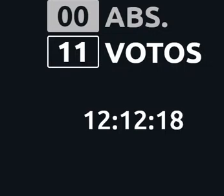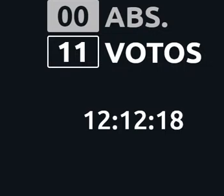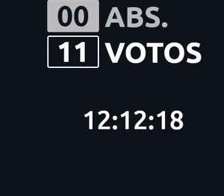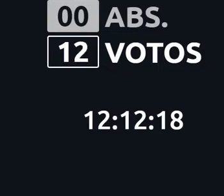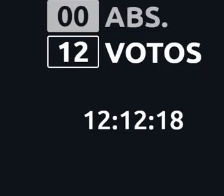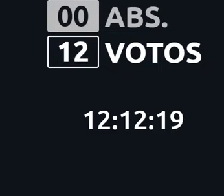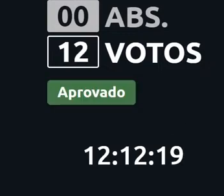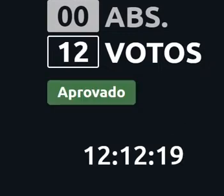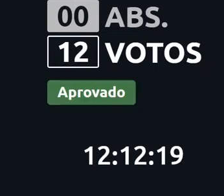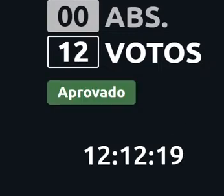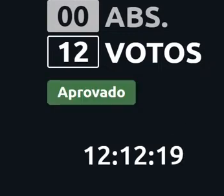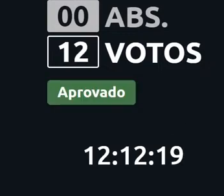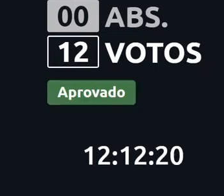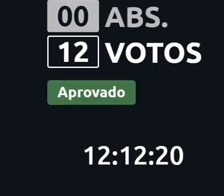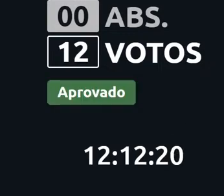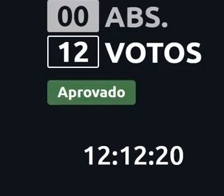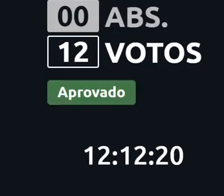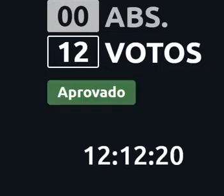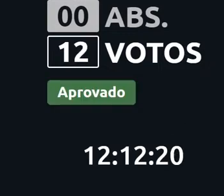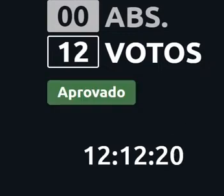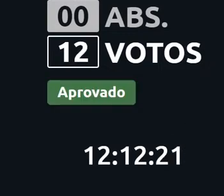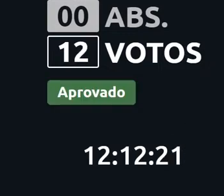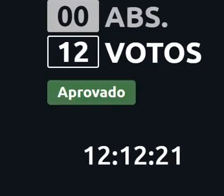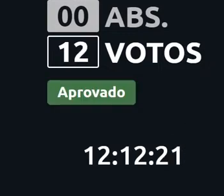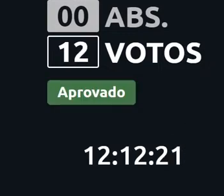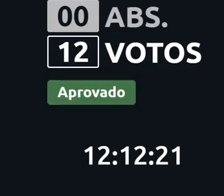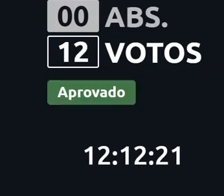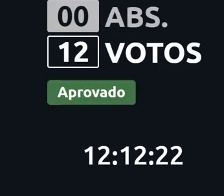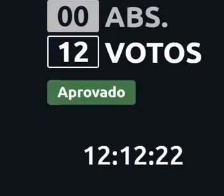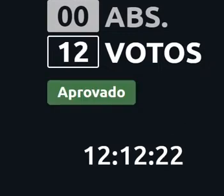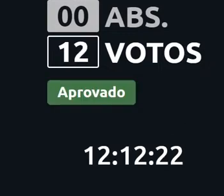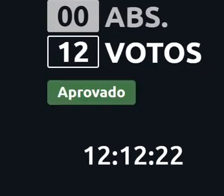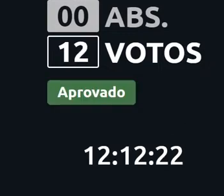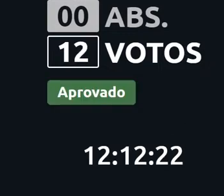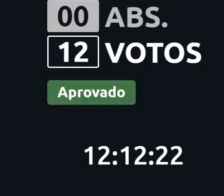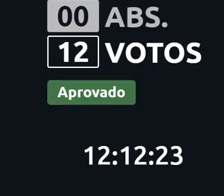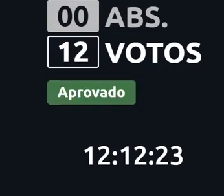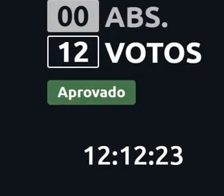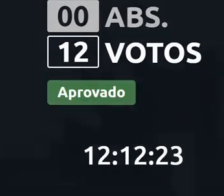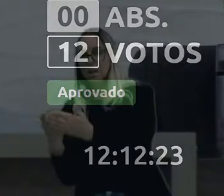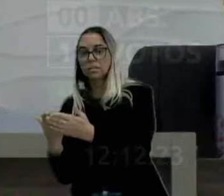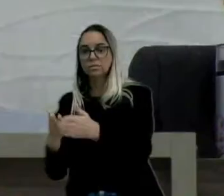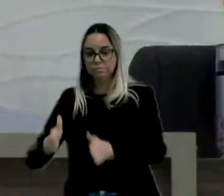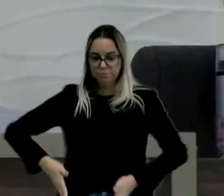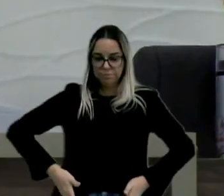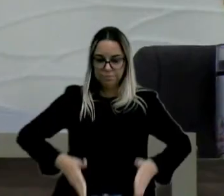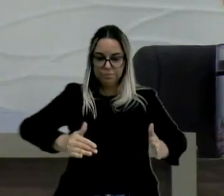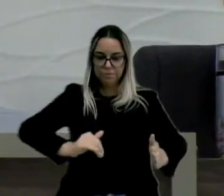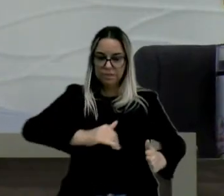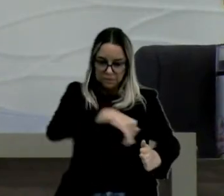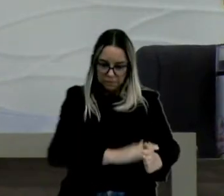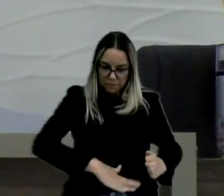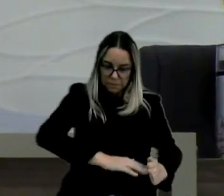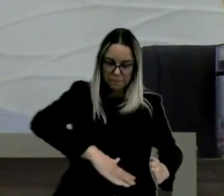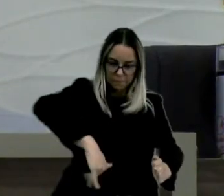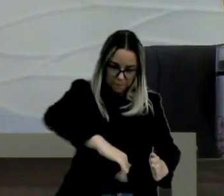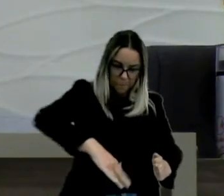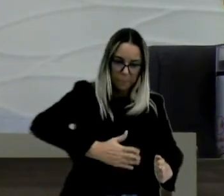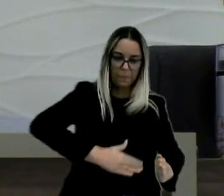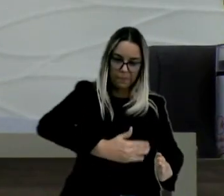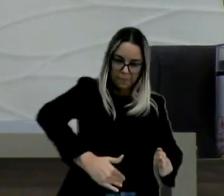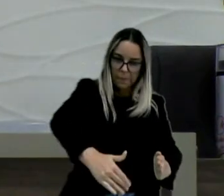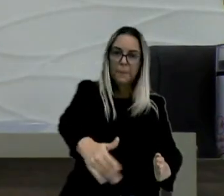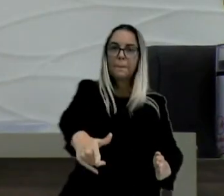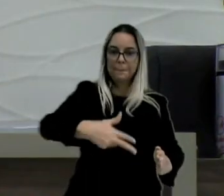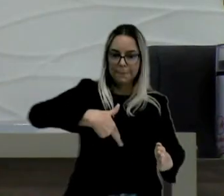Faria Júnior e que disponibiliza a guarda municipal para auxiliar as crianças no horário de entrega e de saída das